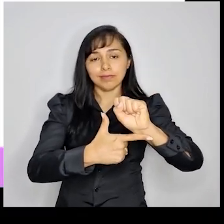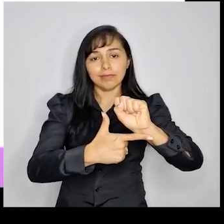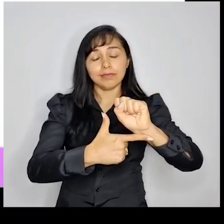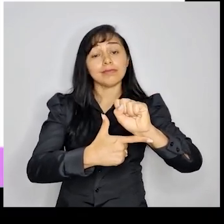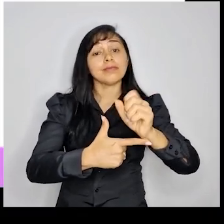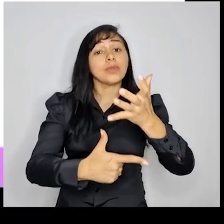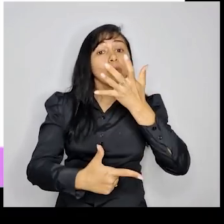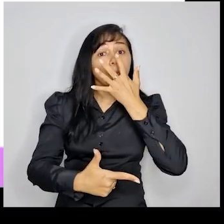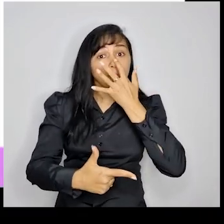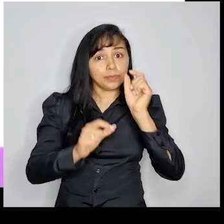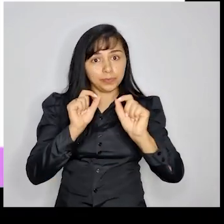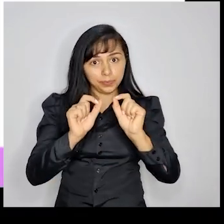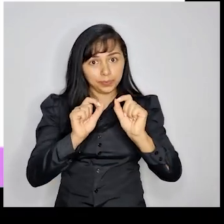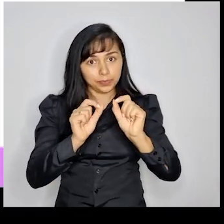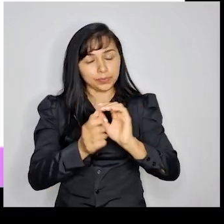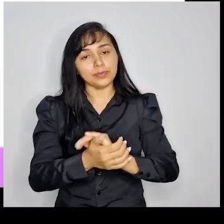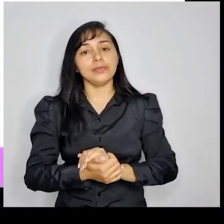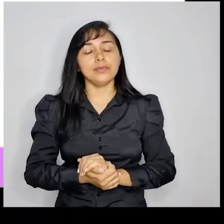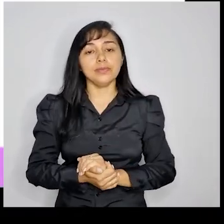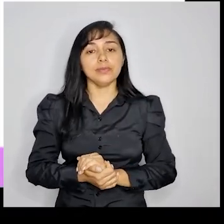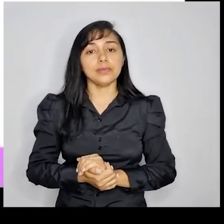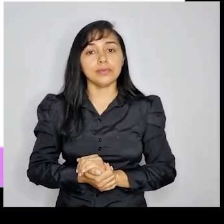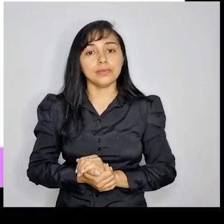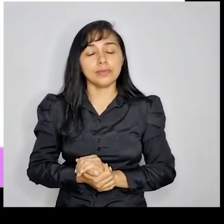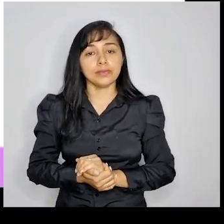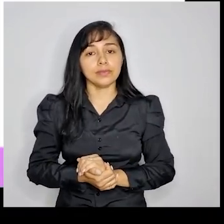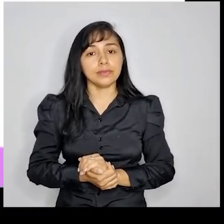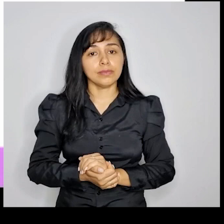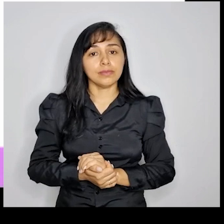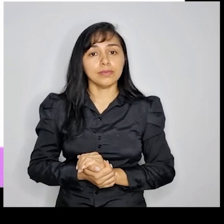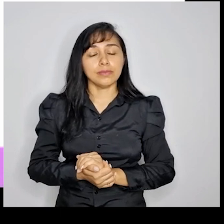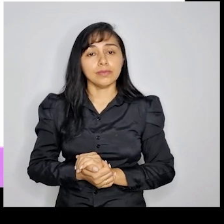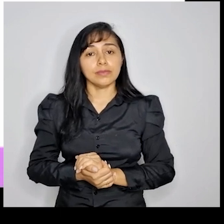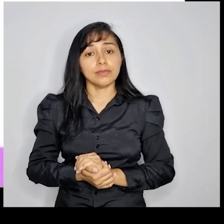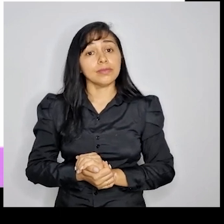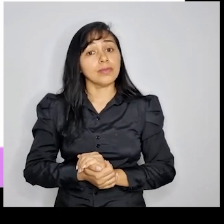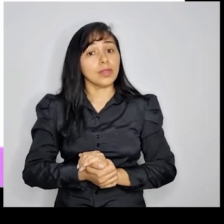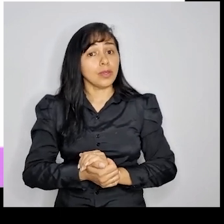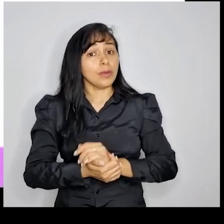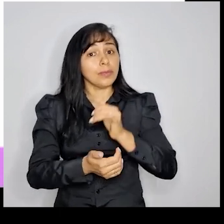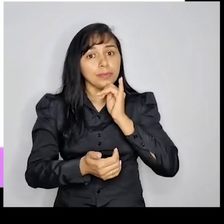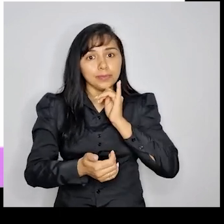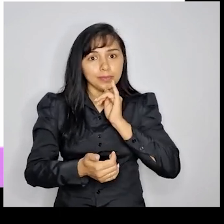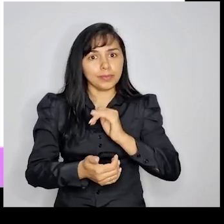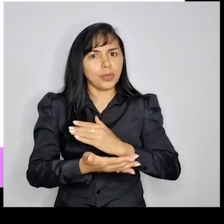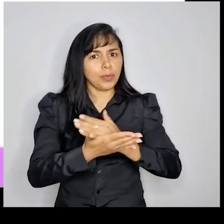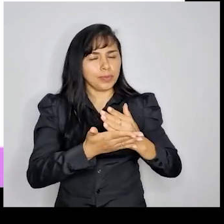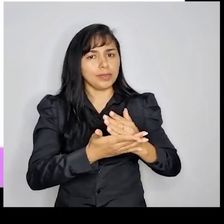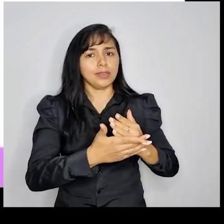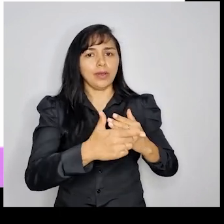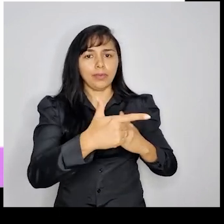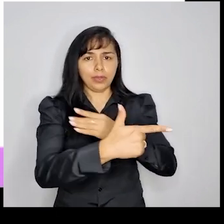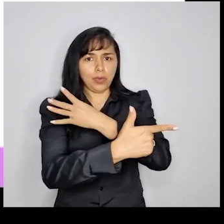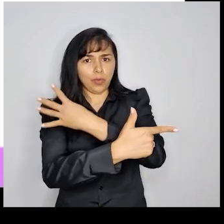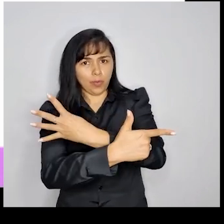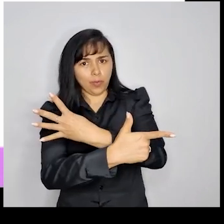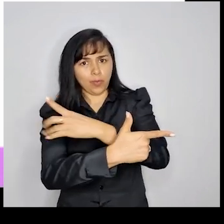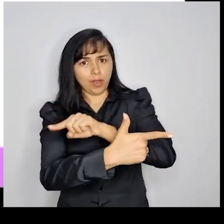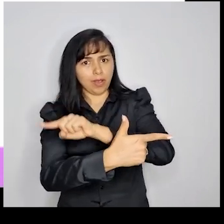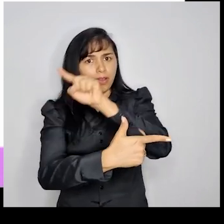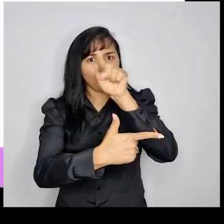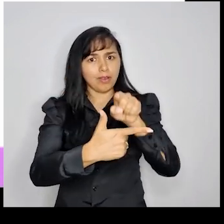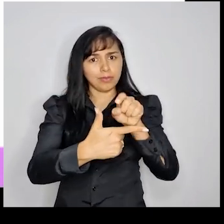para 8. Observem que nessa divisão eu não tenho como operar só com o algarismo, que seria aqui o